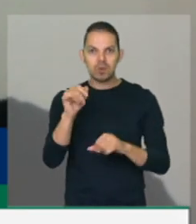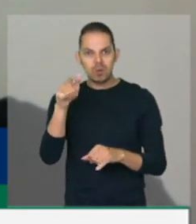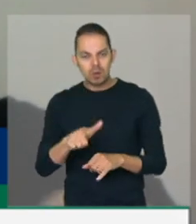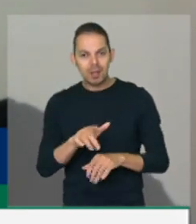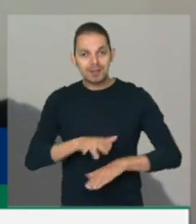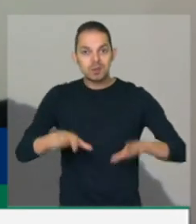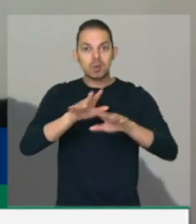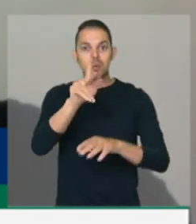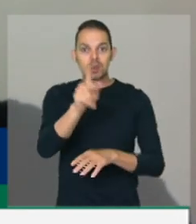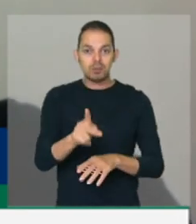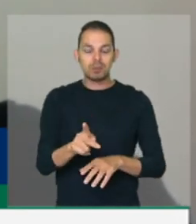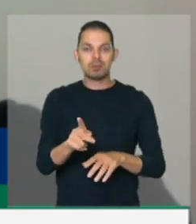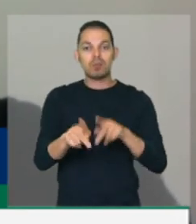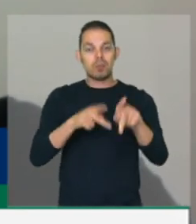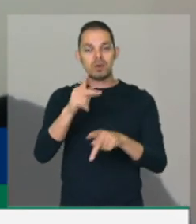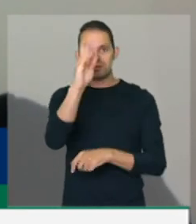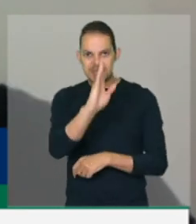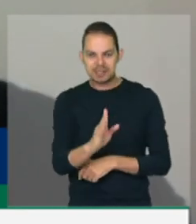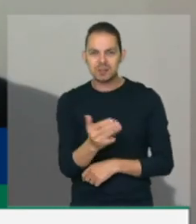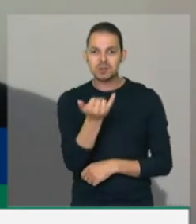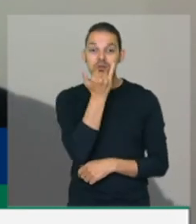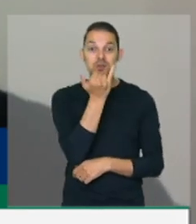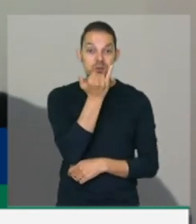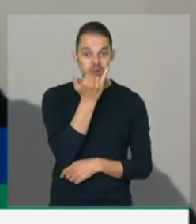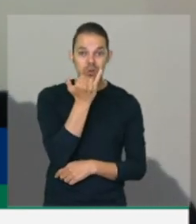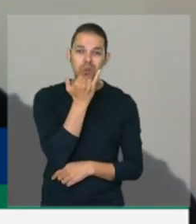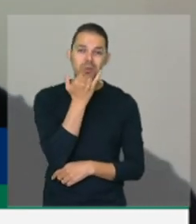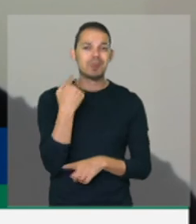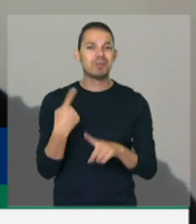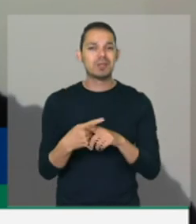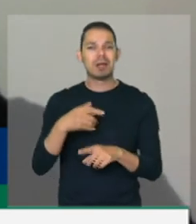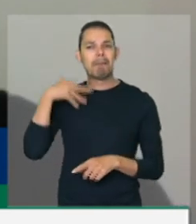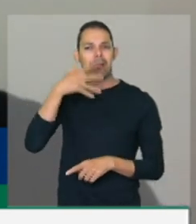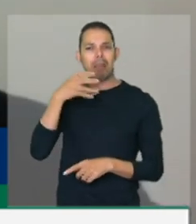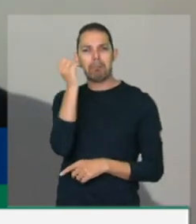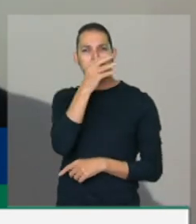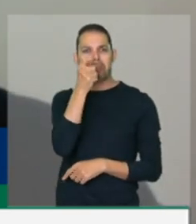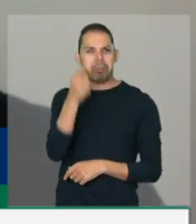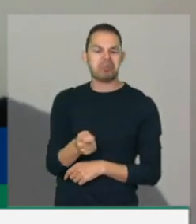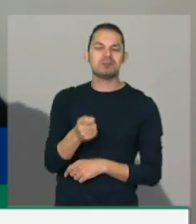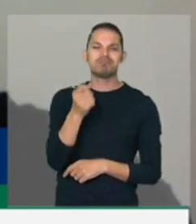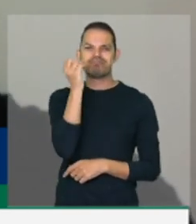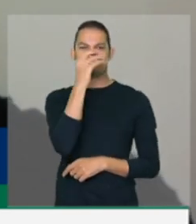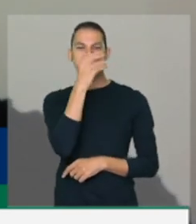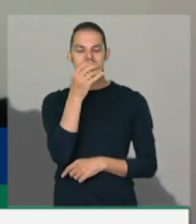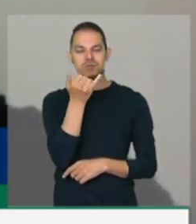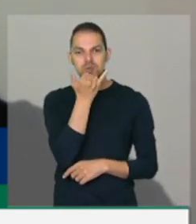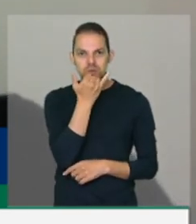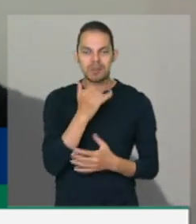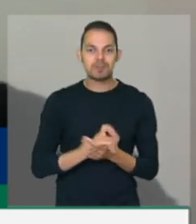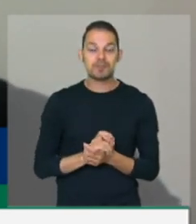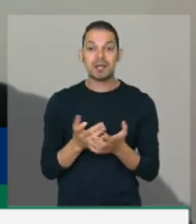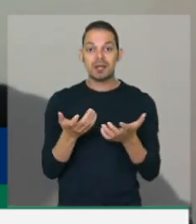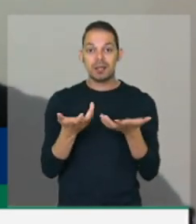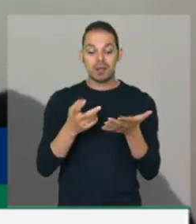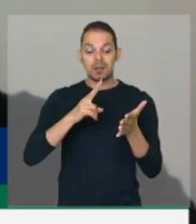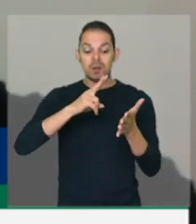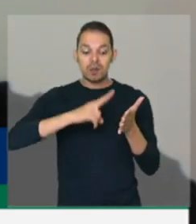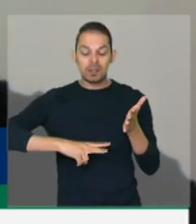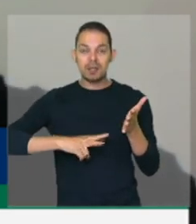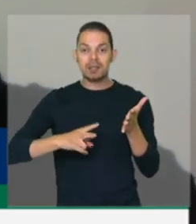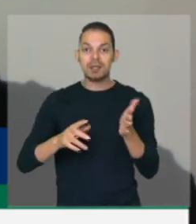o povo brasileiro, que peço desculpas por ter exagerado na fala. Gostaria de ler, presidente, uma nova